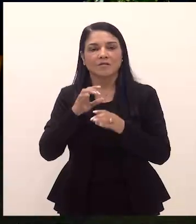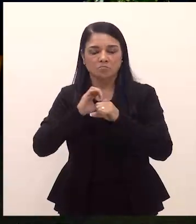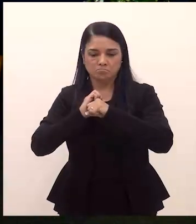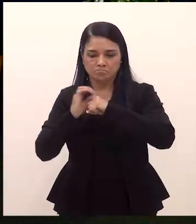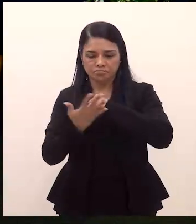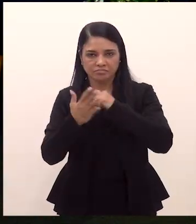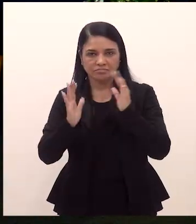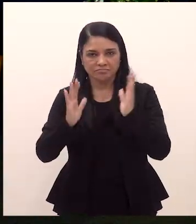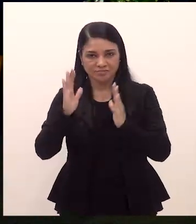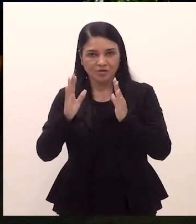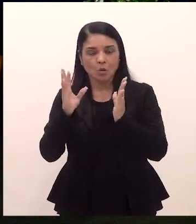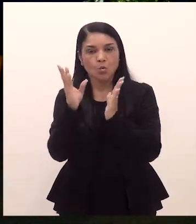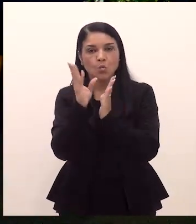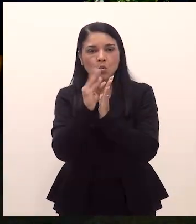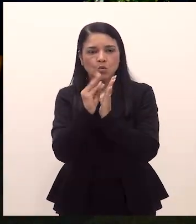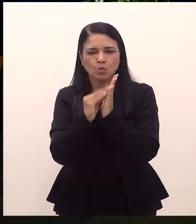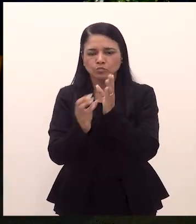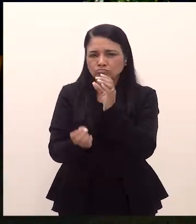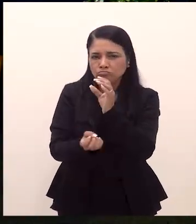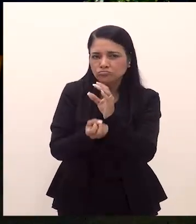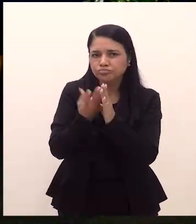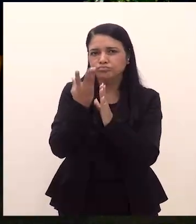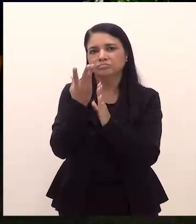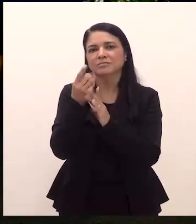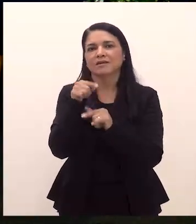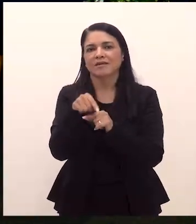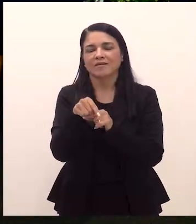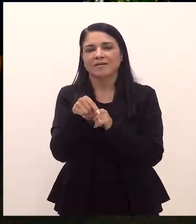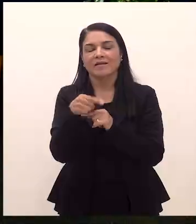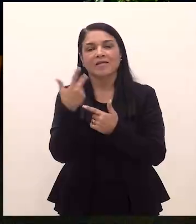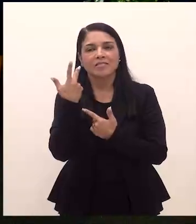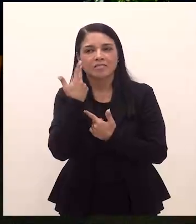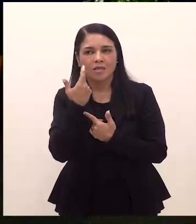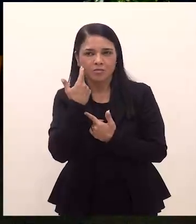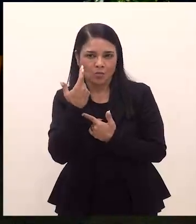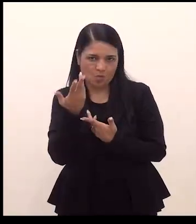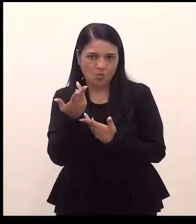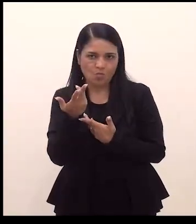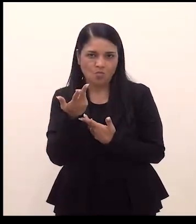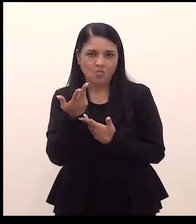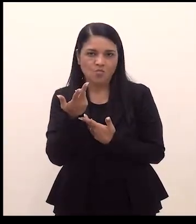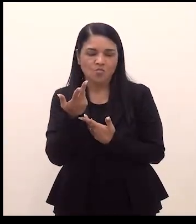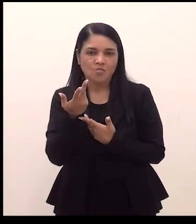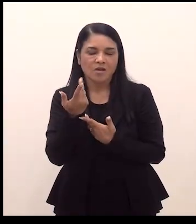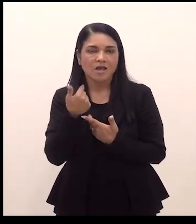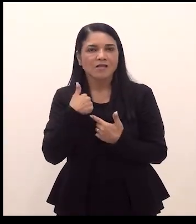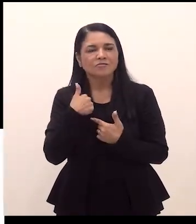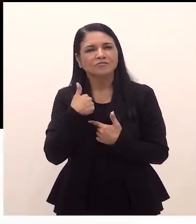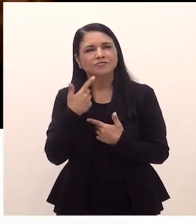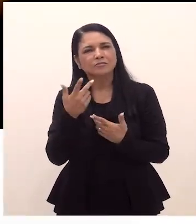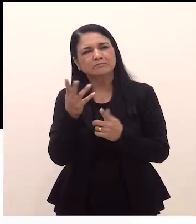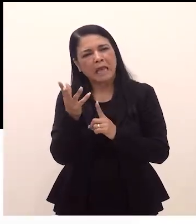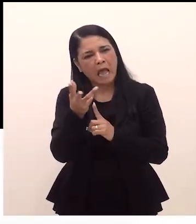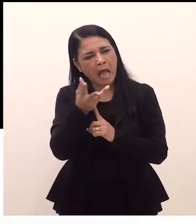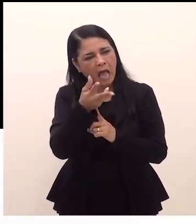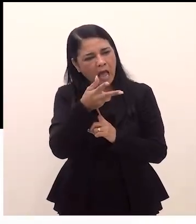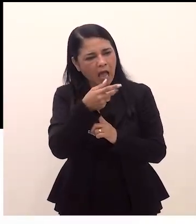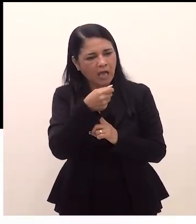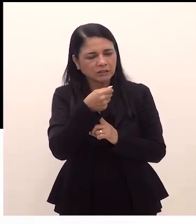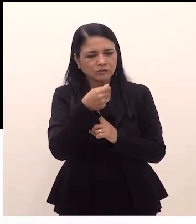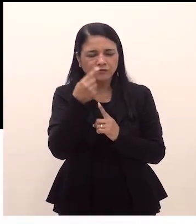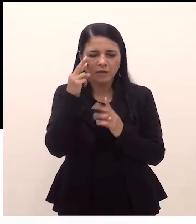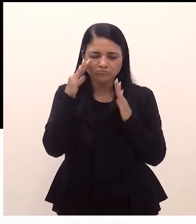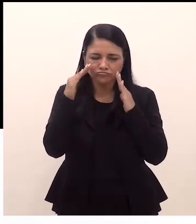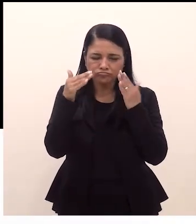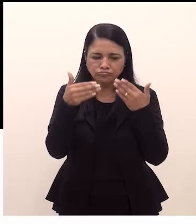veio a pandemia, e aí eu comecei a criar conteúdo, e naturalmente eu comecei tendo um recorte mais de arte,